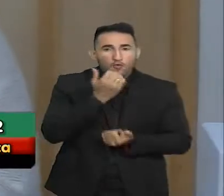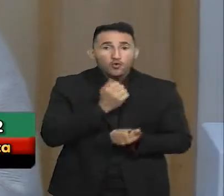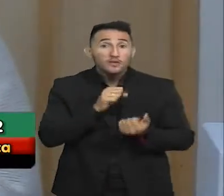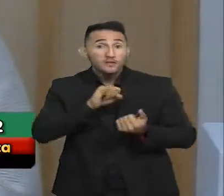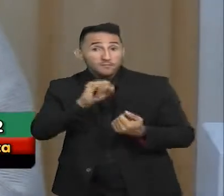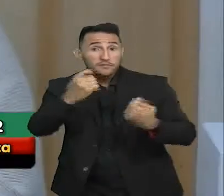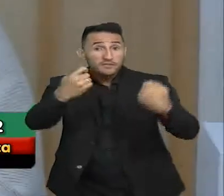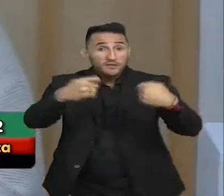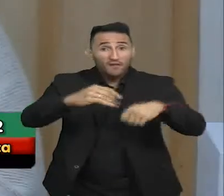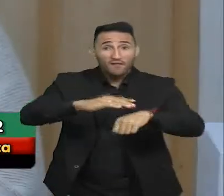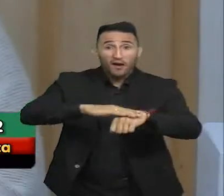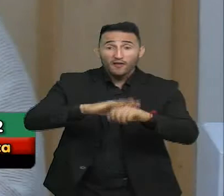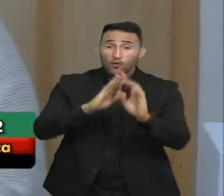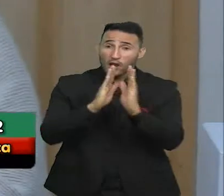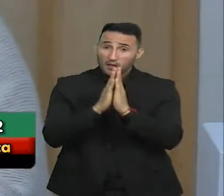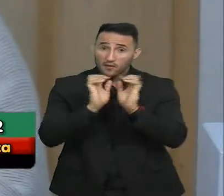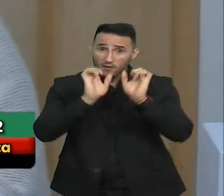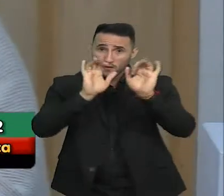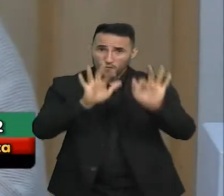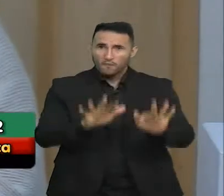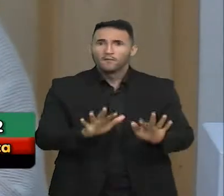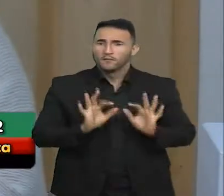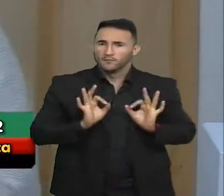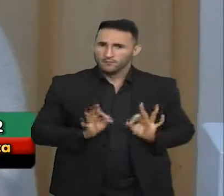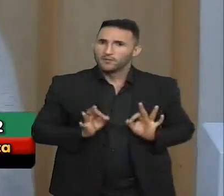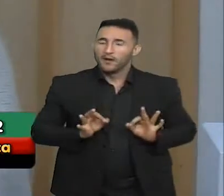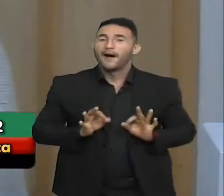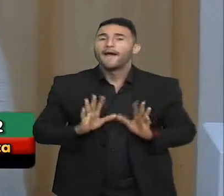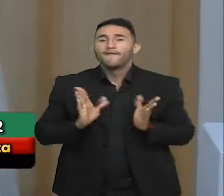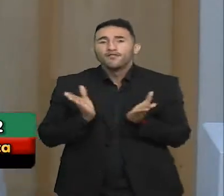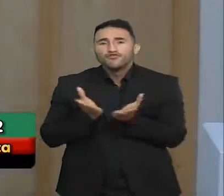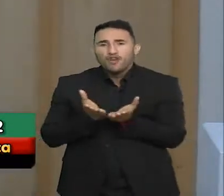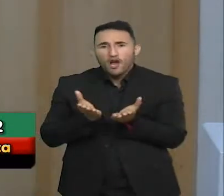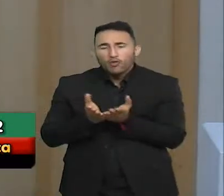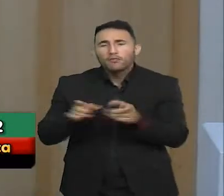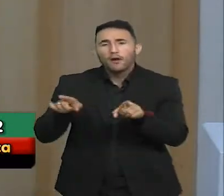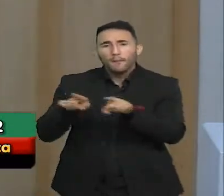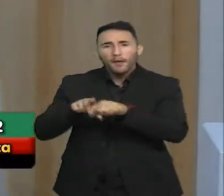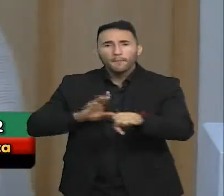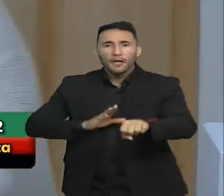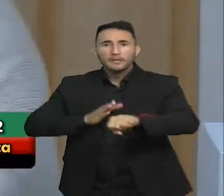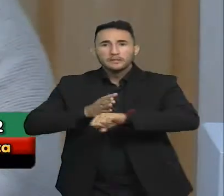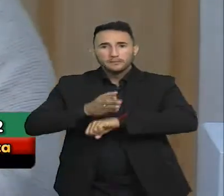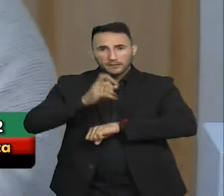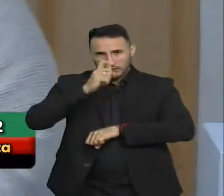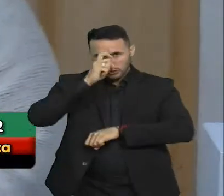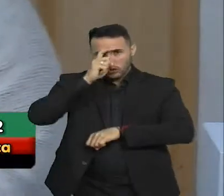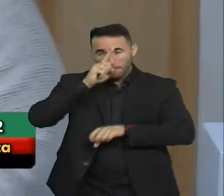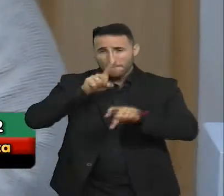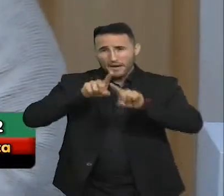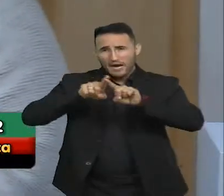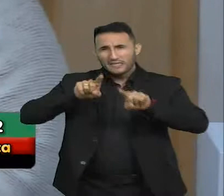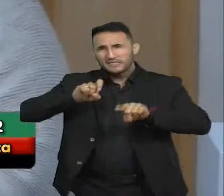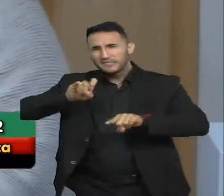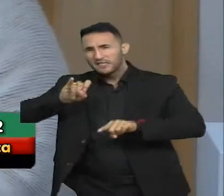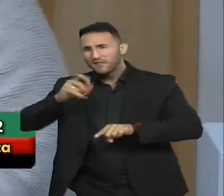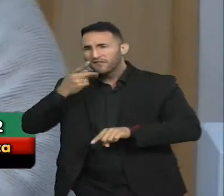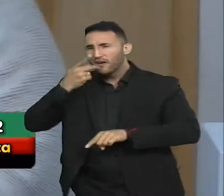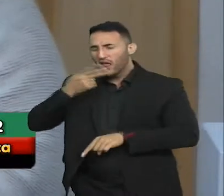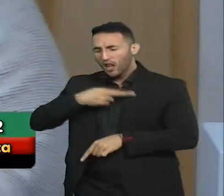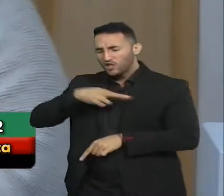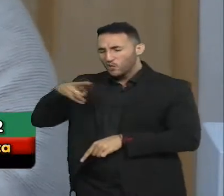uma oração. Mas o foco é o alimento. Evangélicos também vão. Agora, quando a gente fala do povo de matriz africana, tem